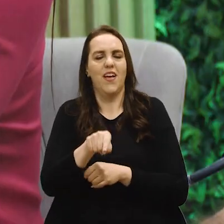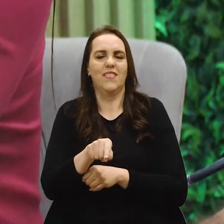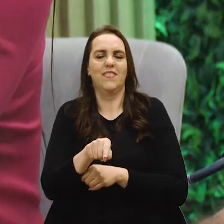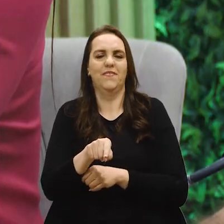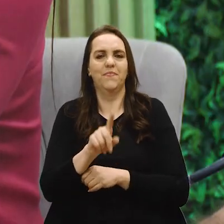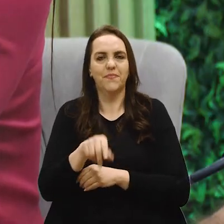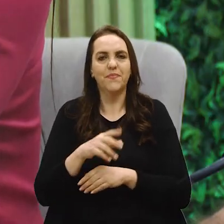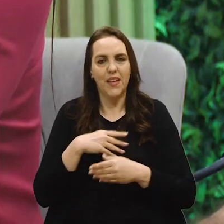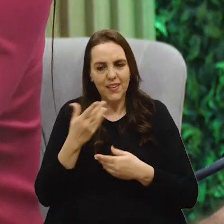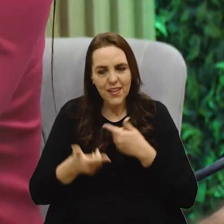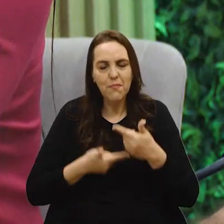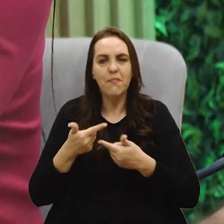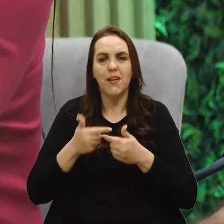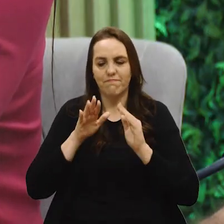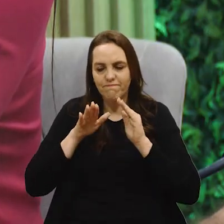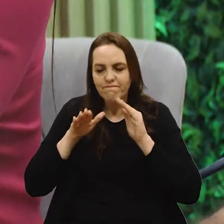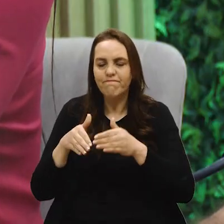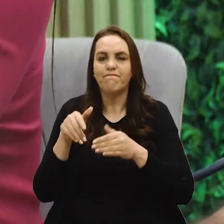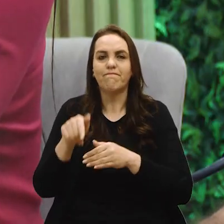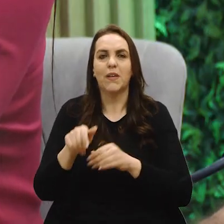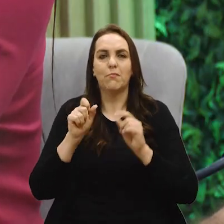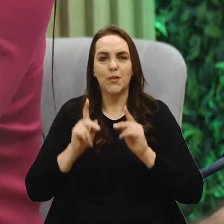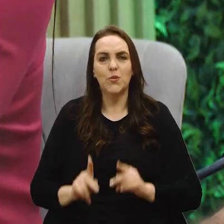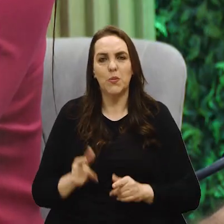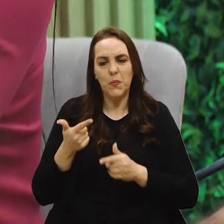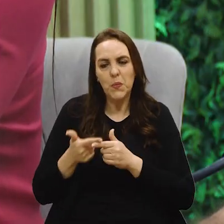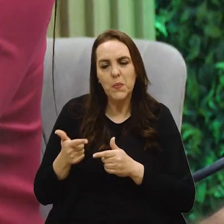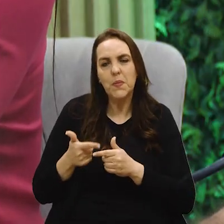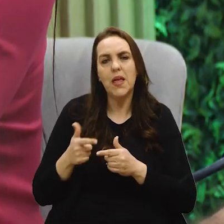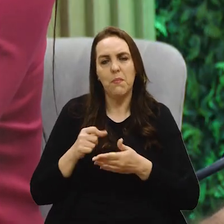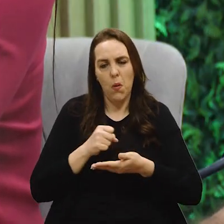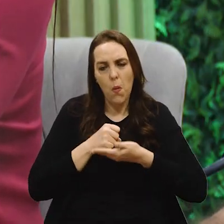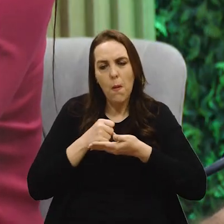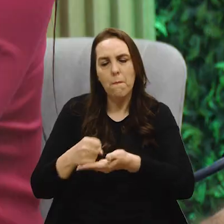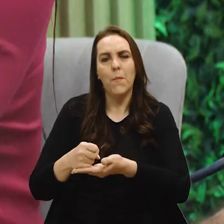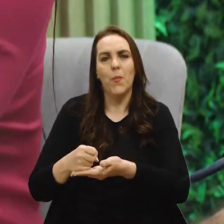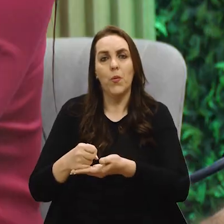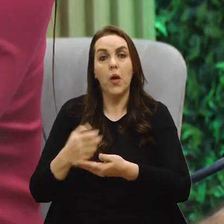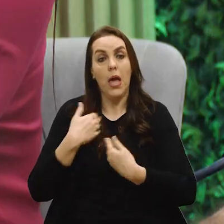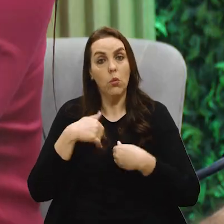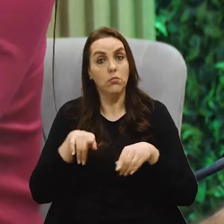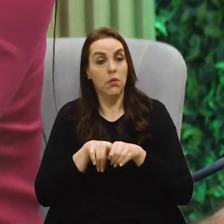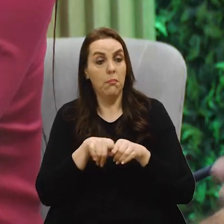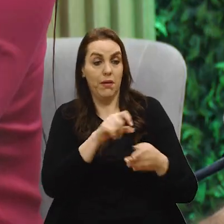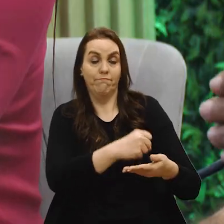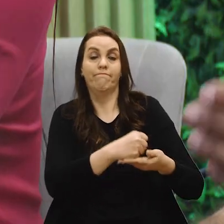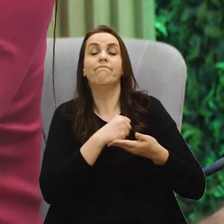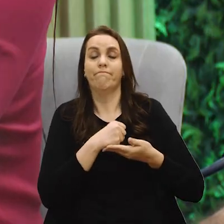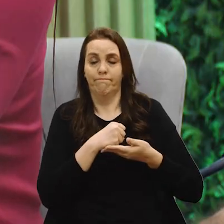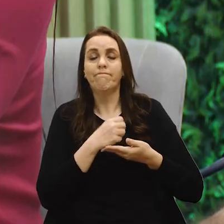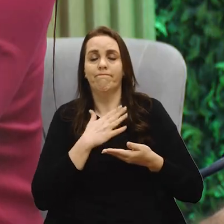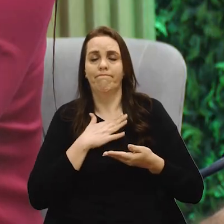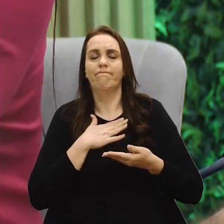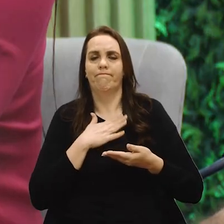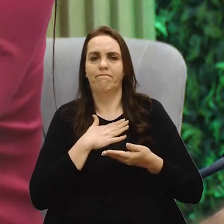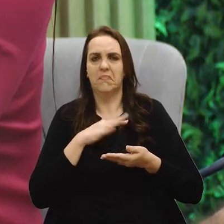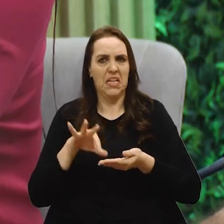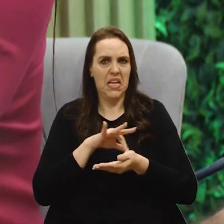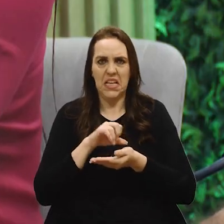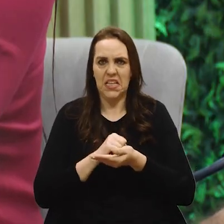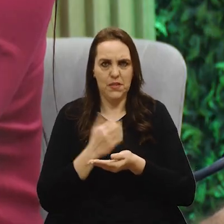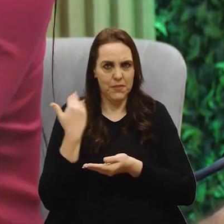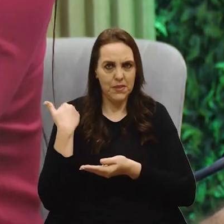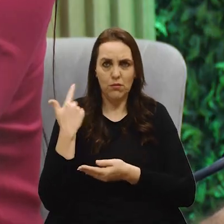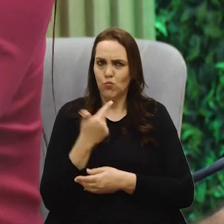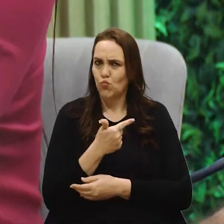têm problema e com suporte, né? O qual eu também recebi, porque eu não tinha... Me lembro que vocês estão falando do cadastro, eu não